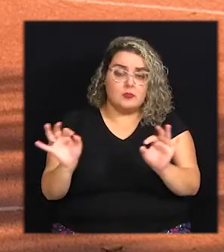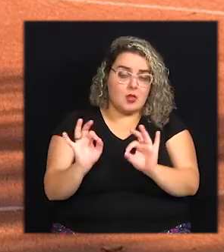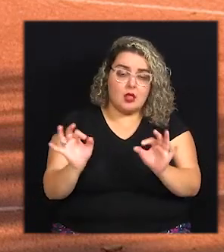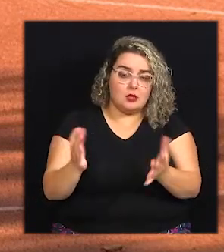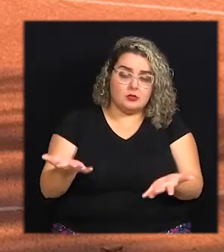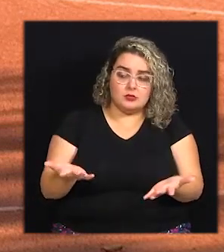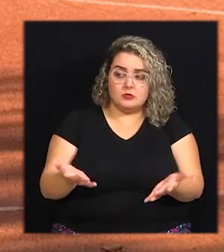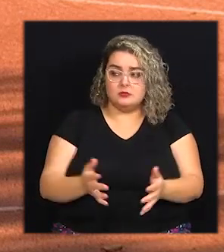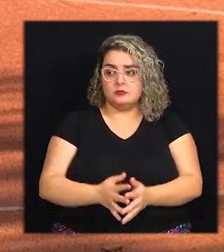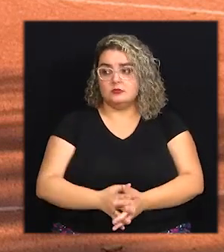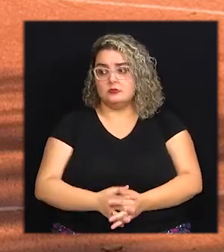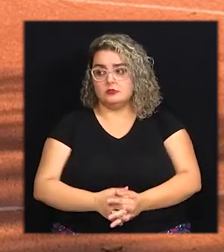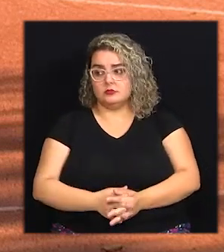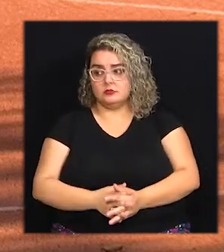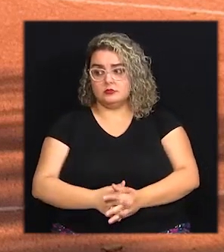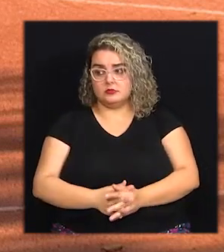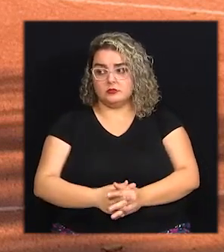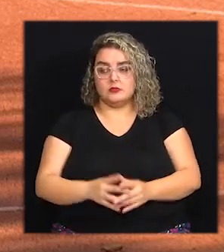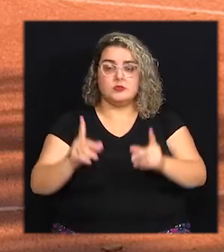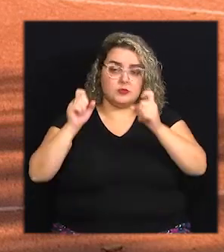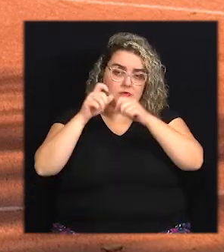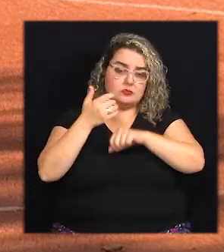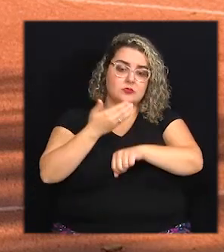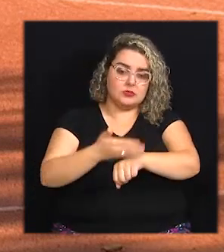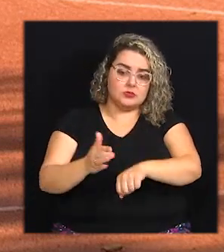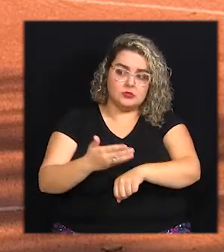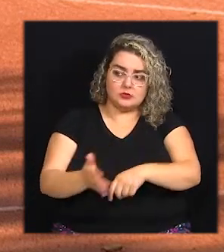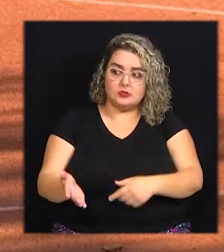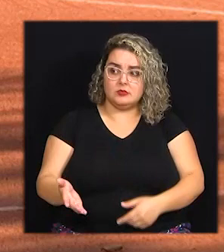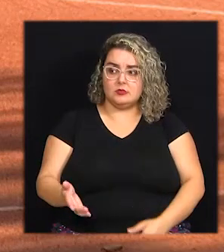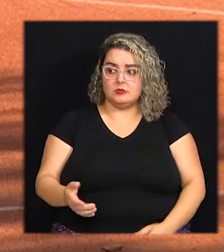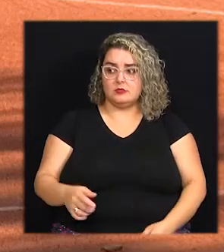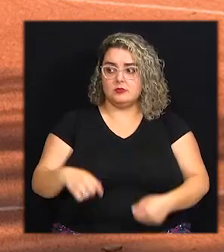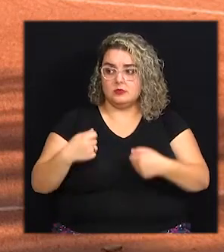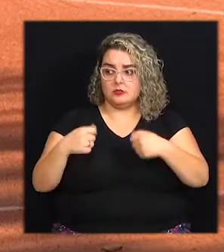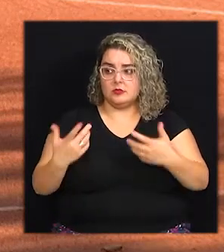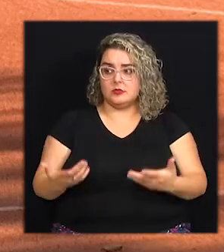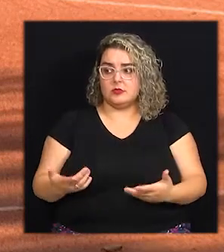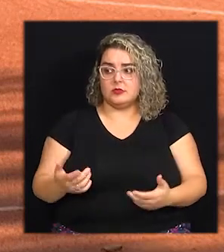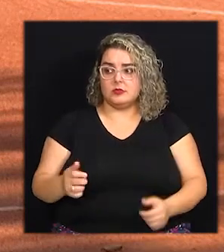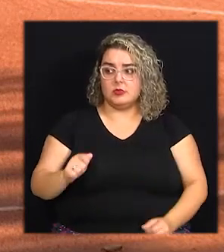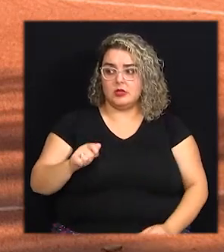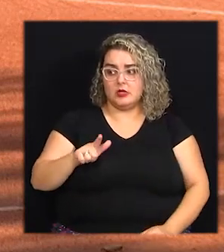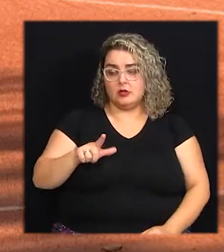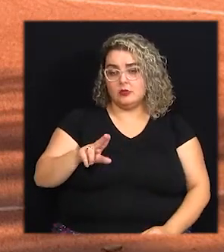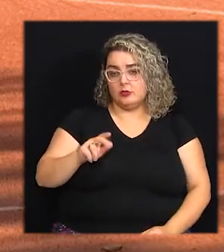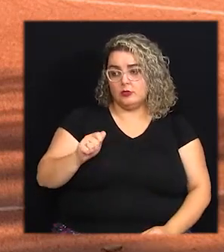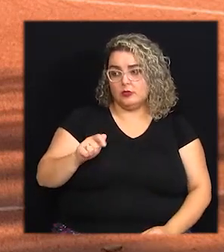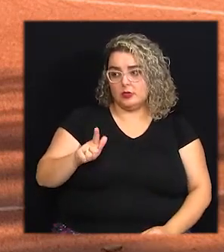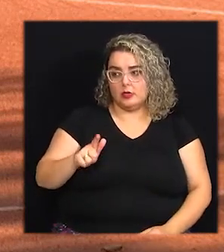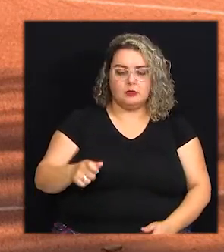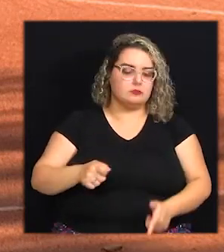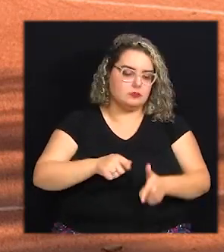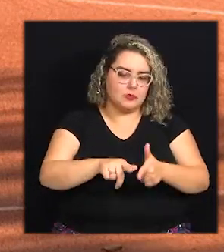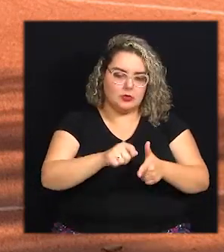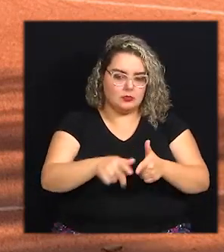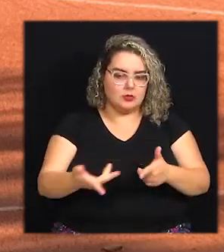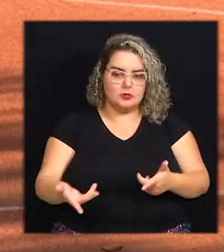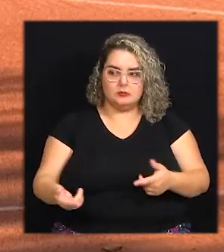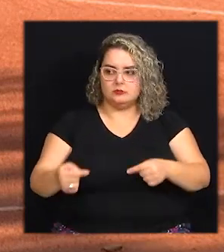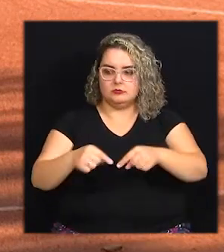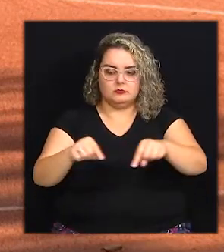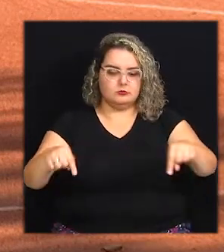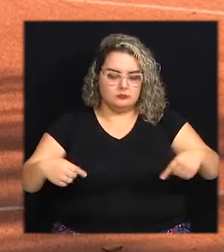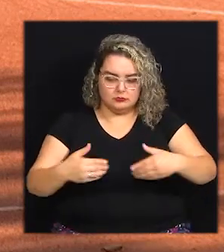torneio nenhum também. Inclusive, estava difícil de treinar. Eu tinha que alugar algumas quadras de